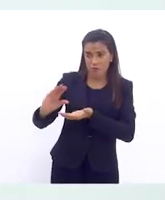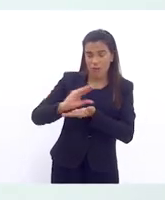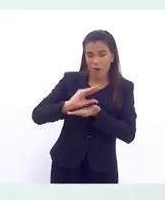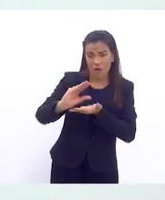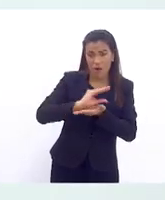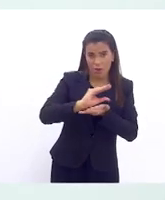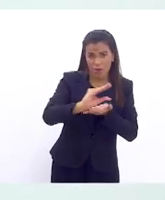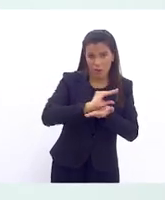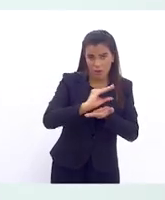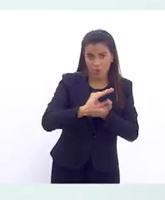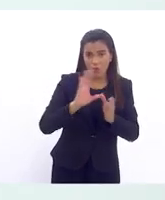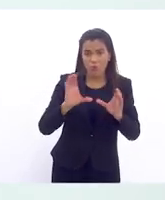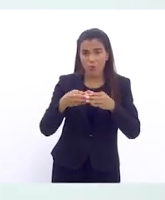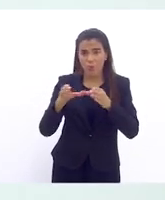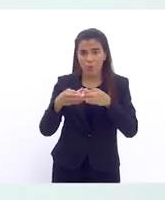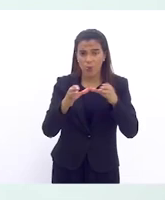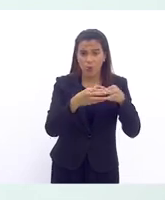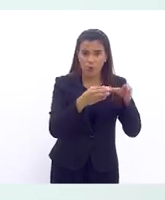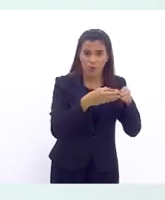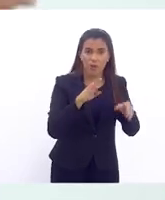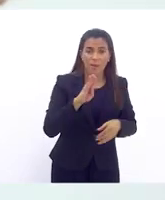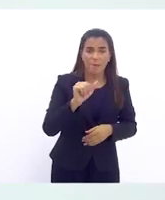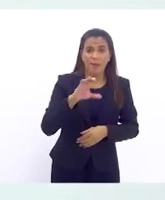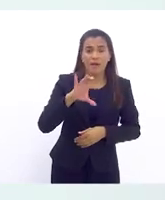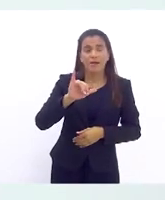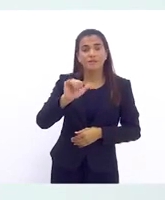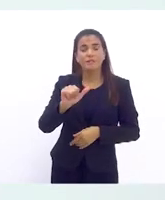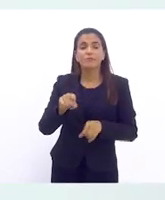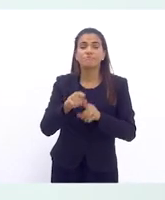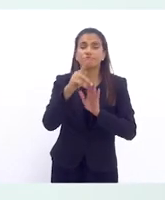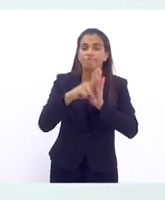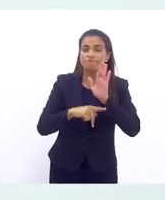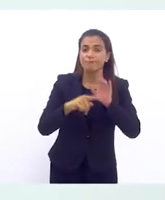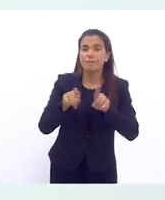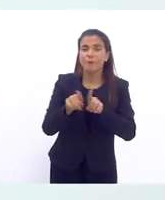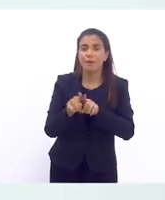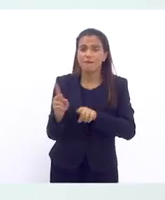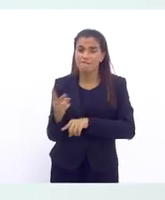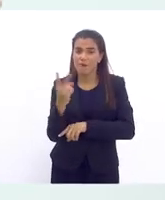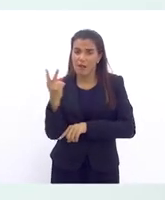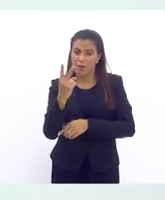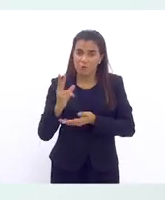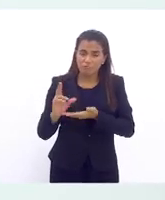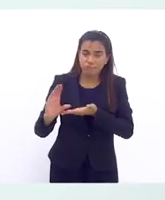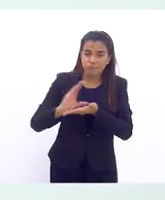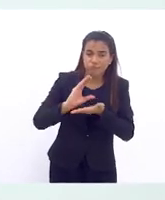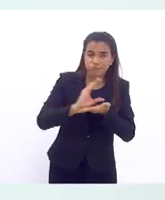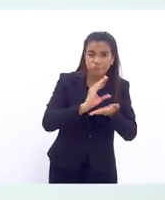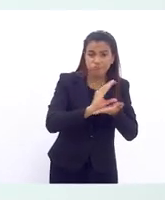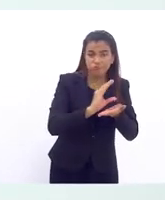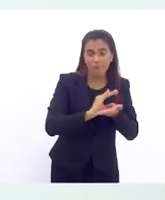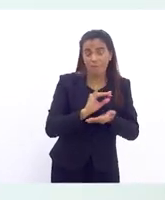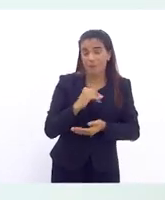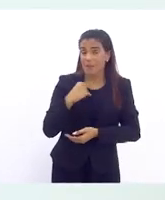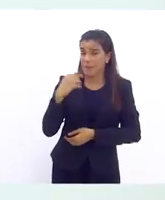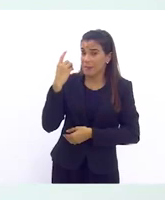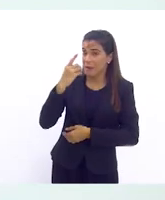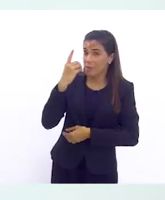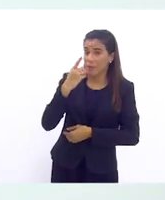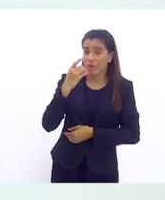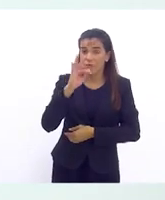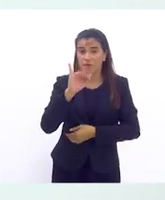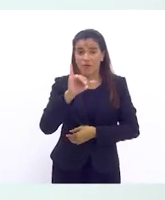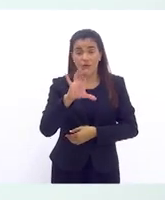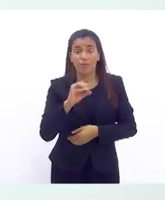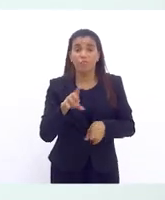pelos comitês de bacia nos seus programas e projetos com os valores do fecan Então acho o fio Deputado acho que seria importante a gente